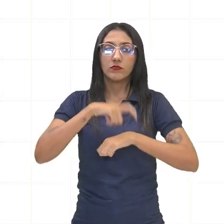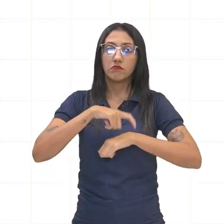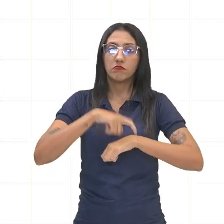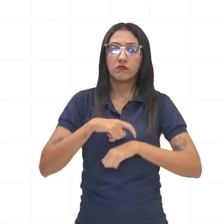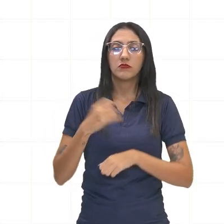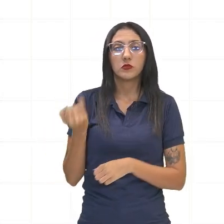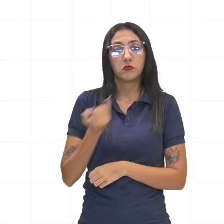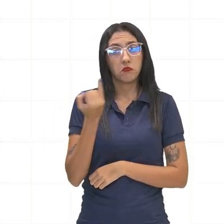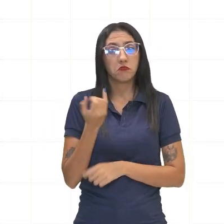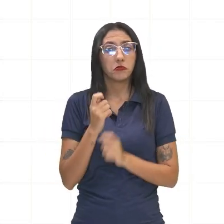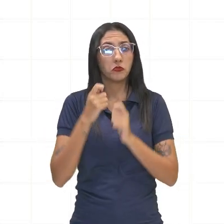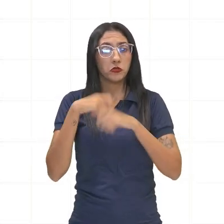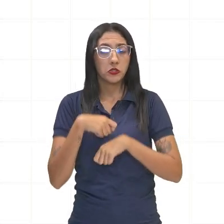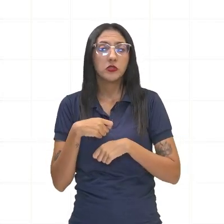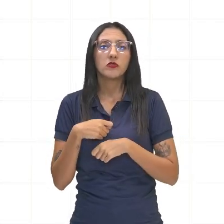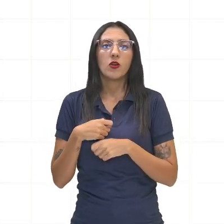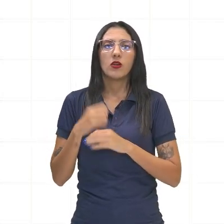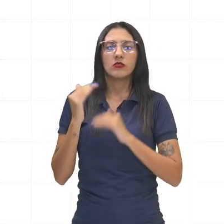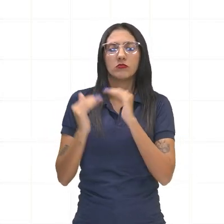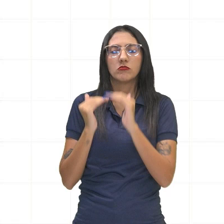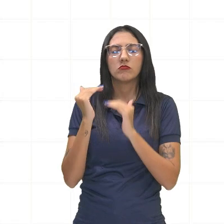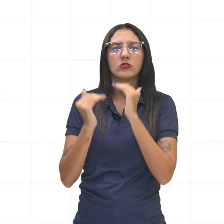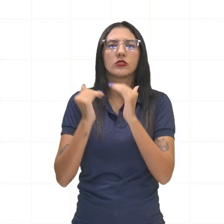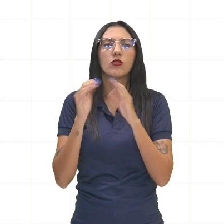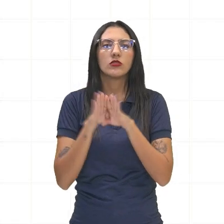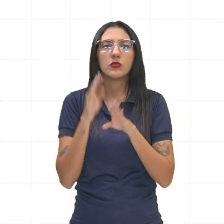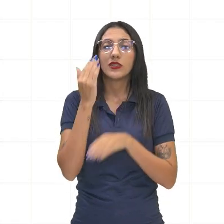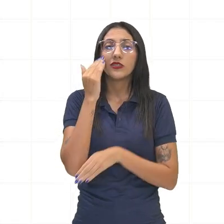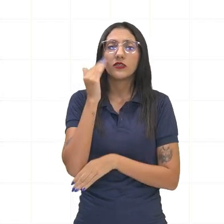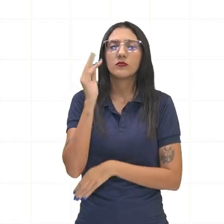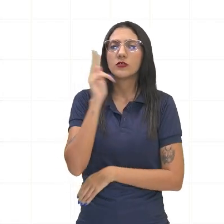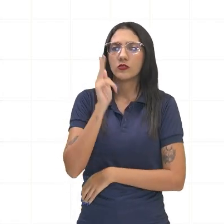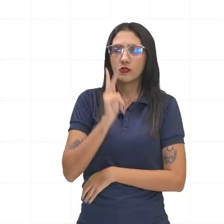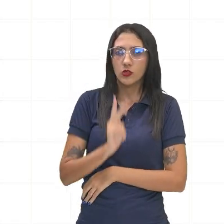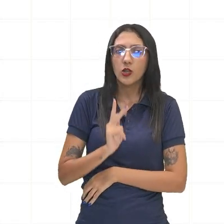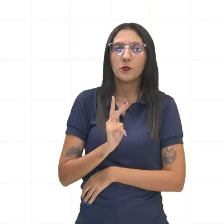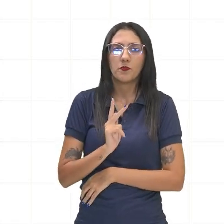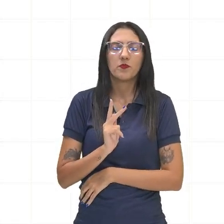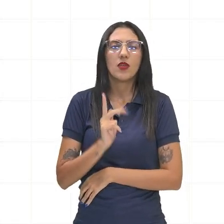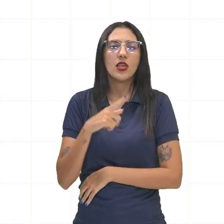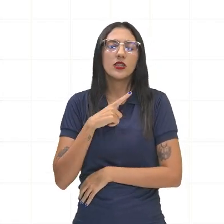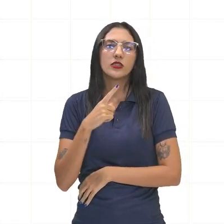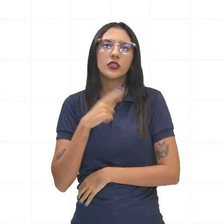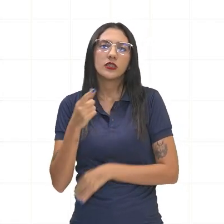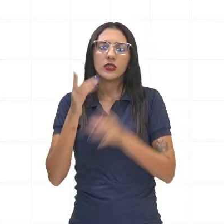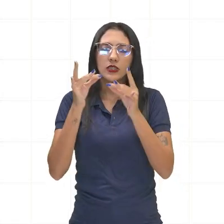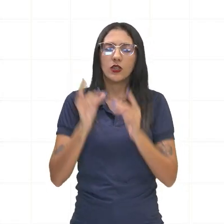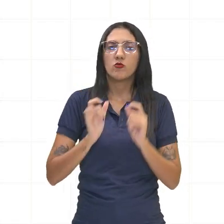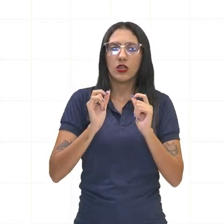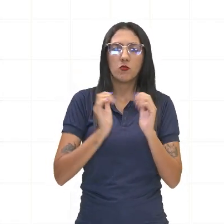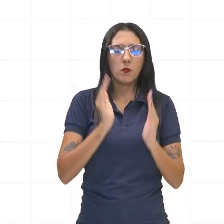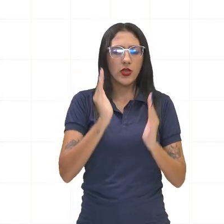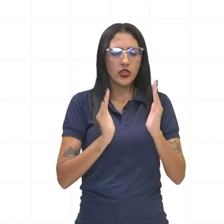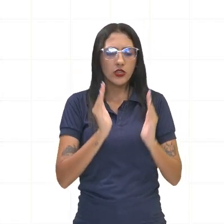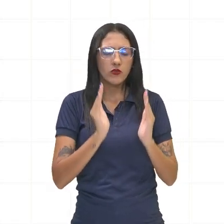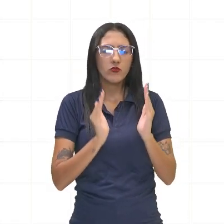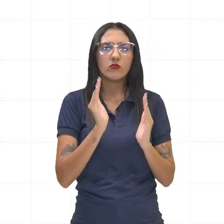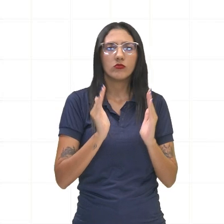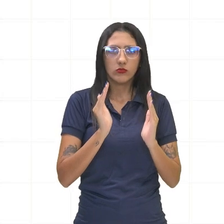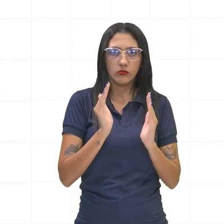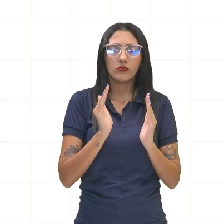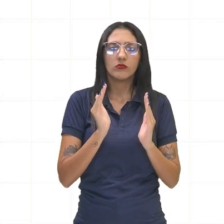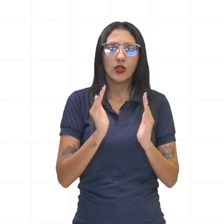para a construção e compreensão da história, fornecendo um quadro temporal que permite